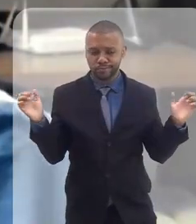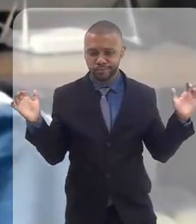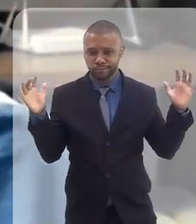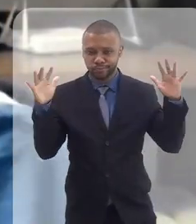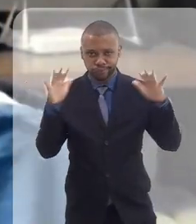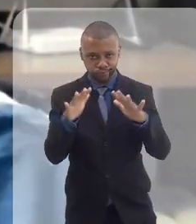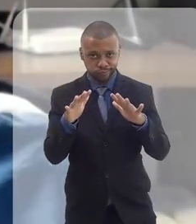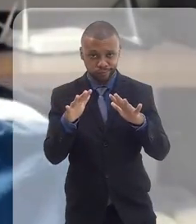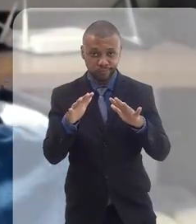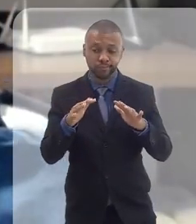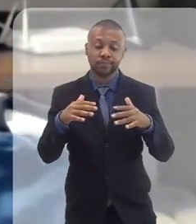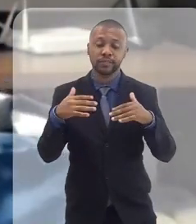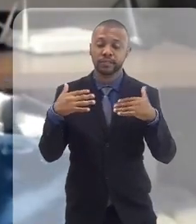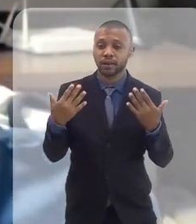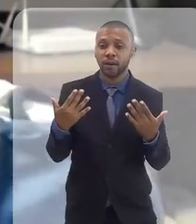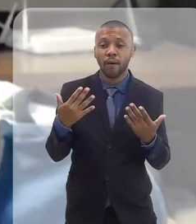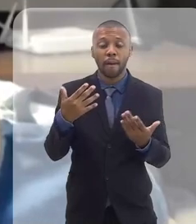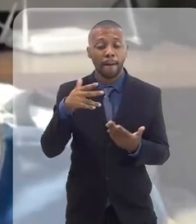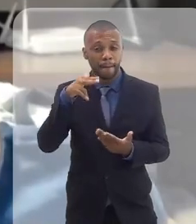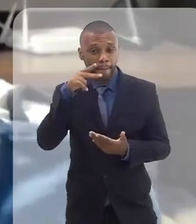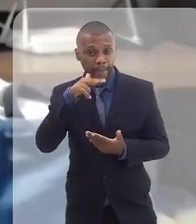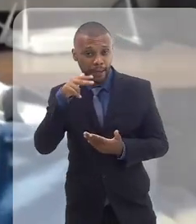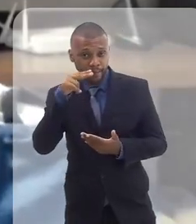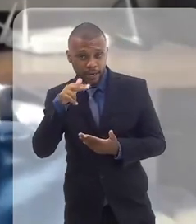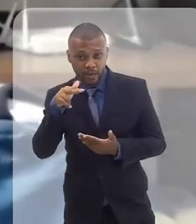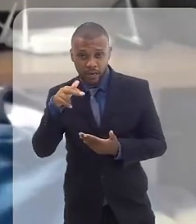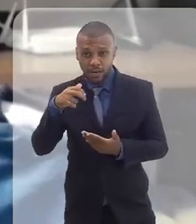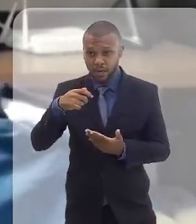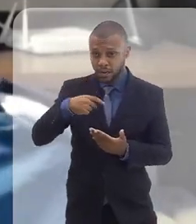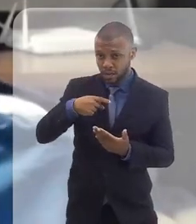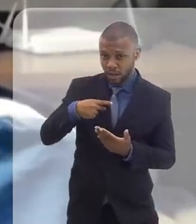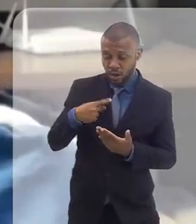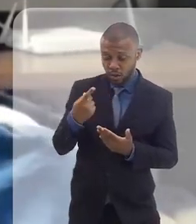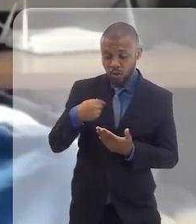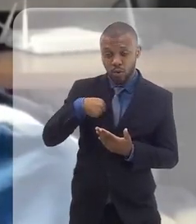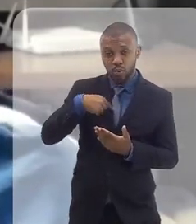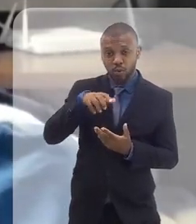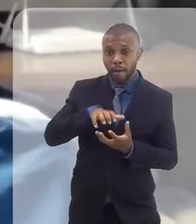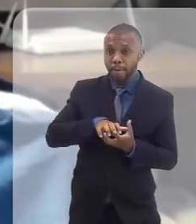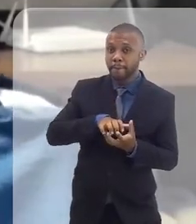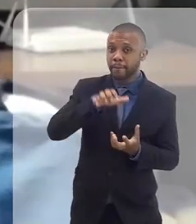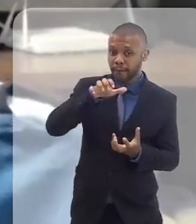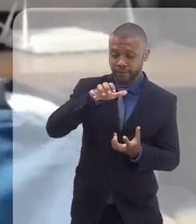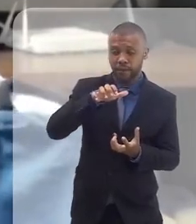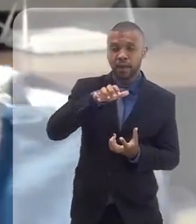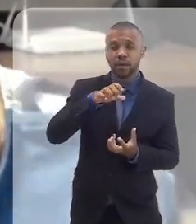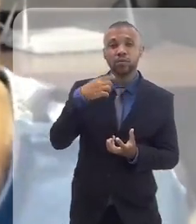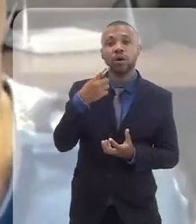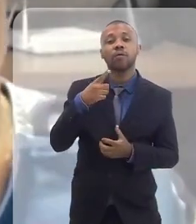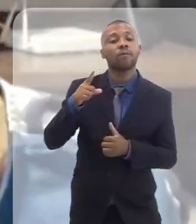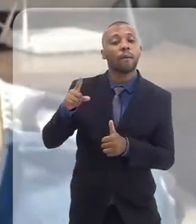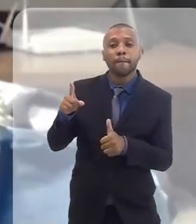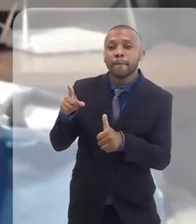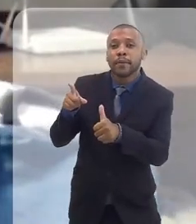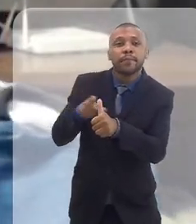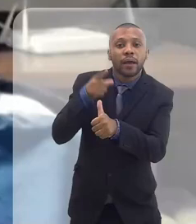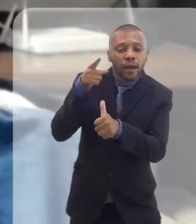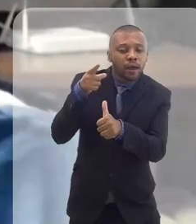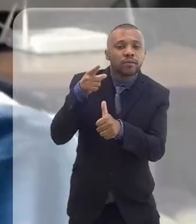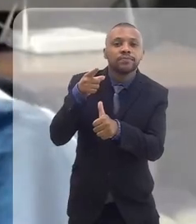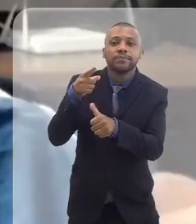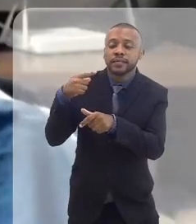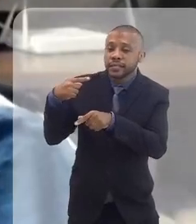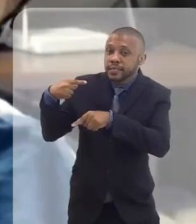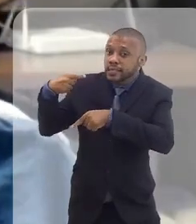sírio e libanês, vovó e vovô. E minha irmã e eu sou a mais velha, fomos os